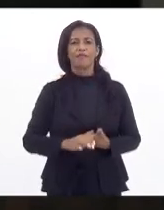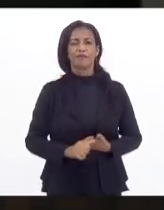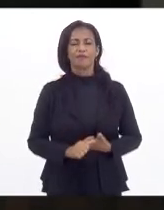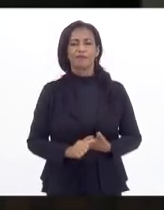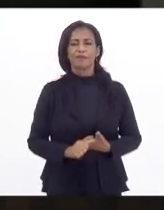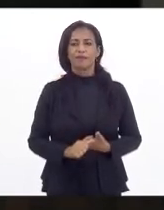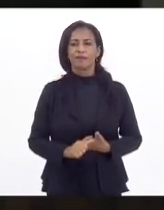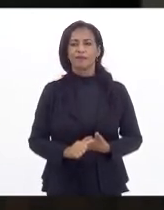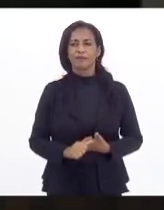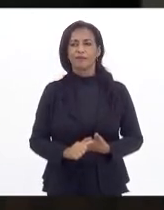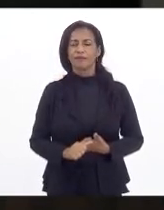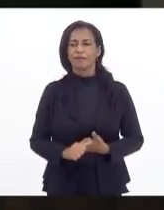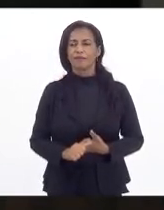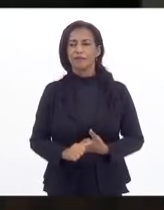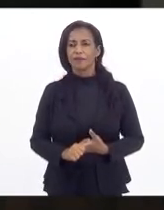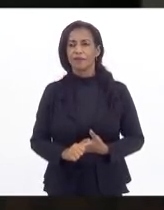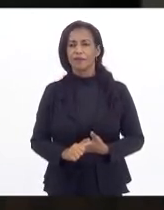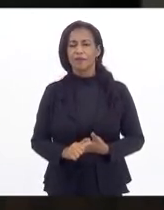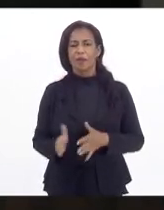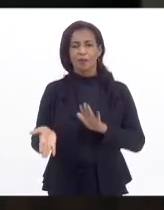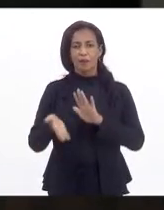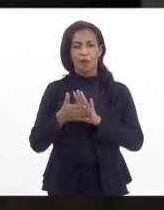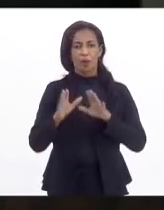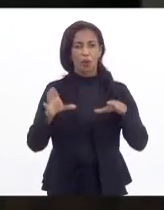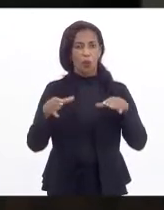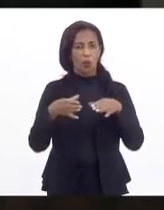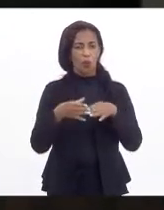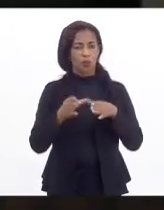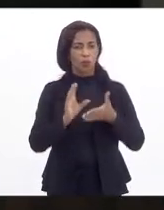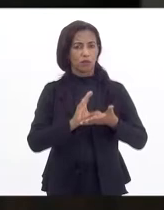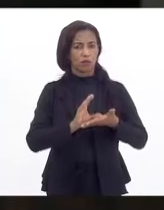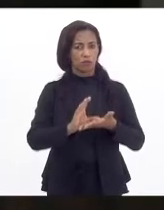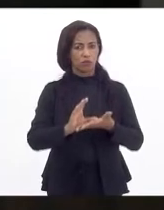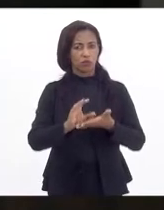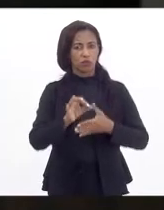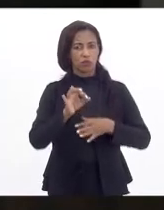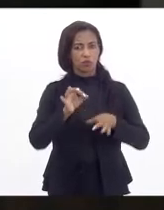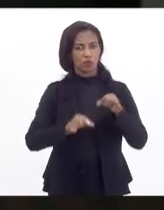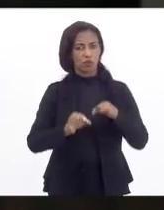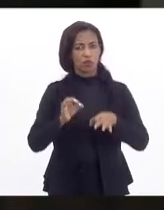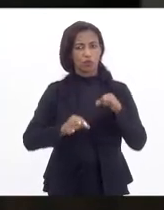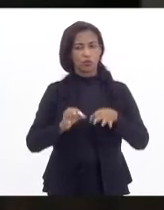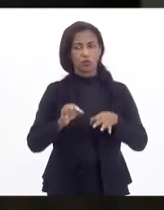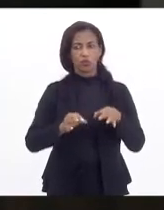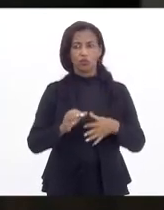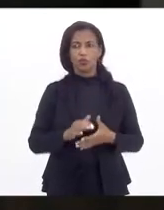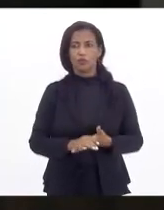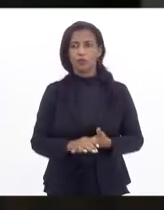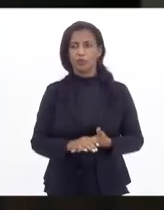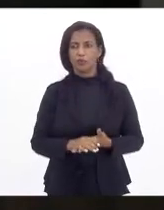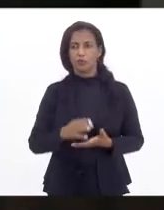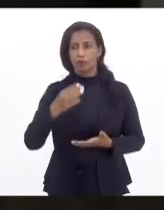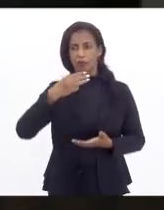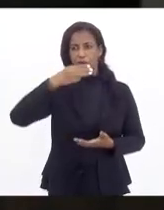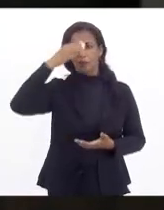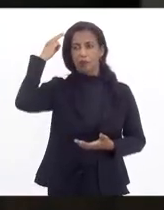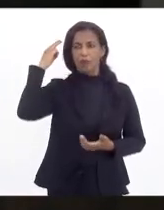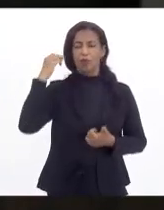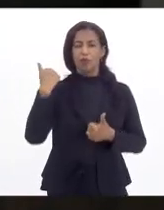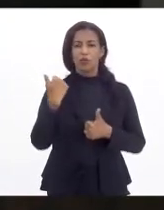proposições externas da mesa diretora. Para emitir parecer pela Comissão de Constituição e Justiça, deputado Márcio Pacheco,